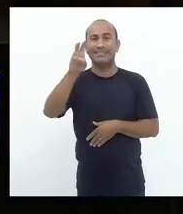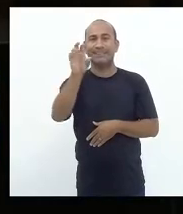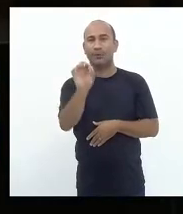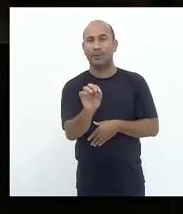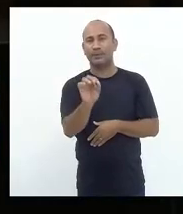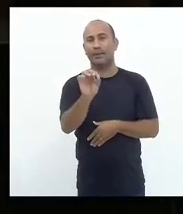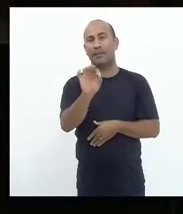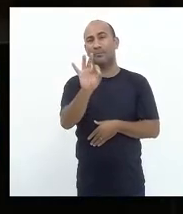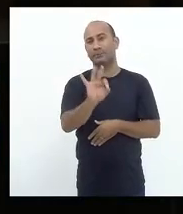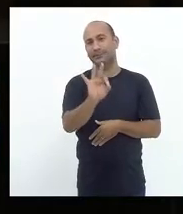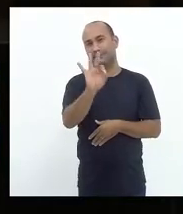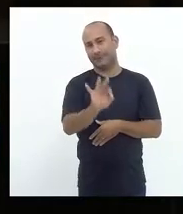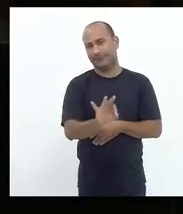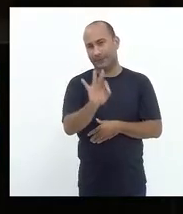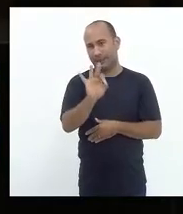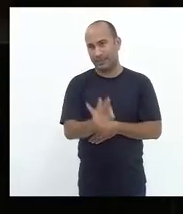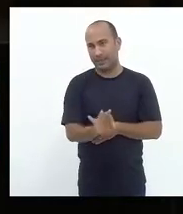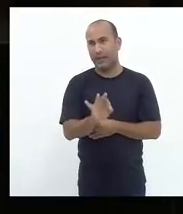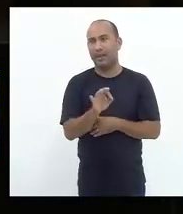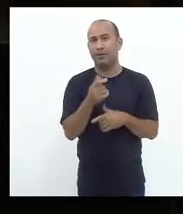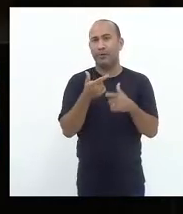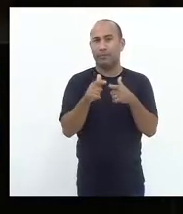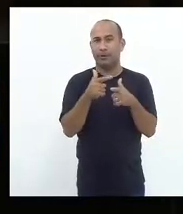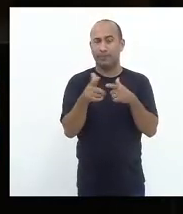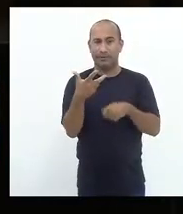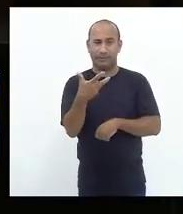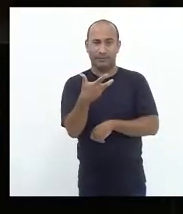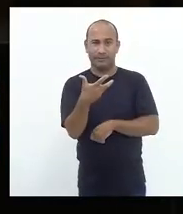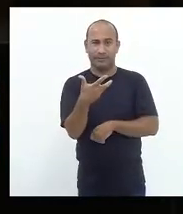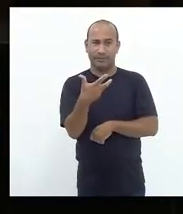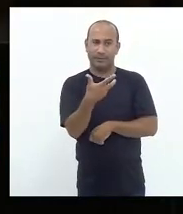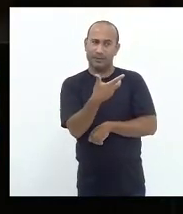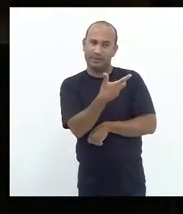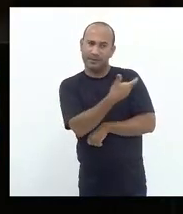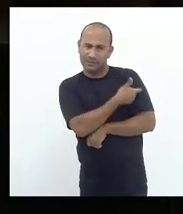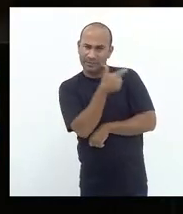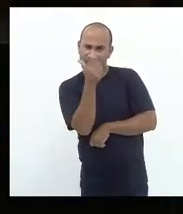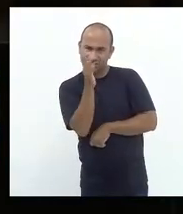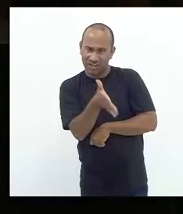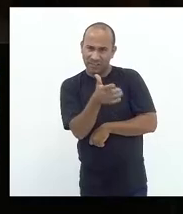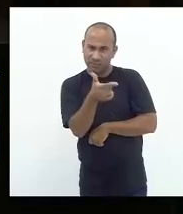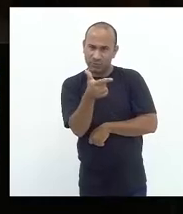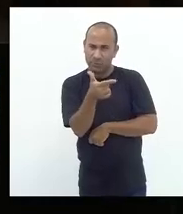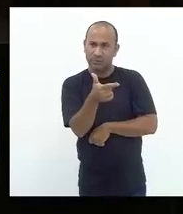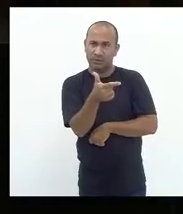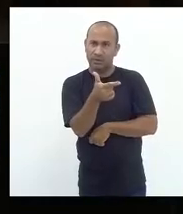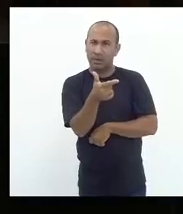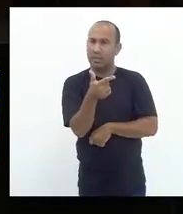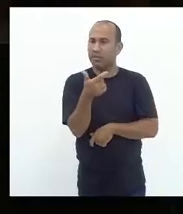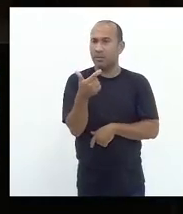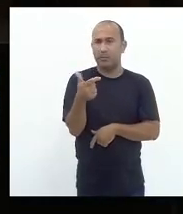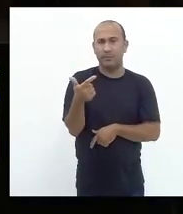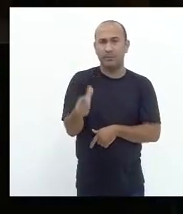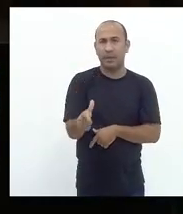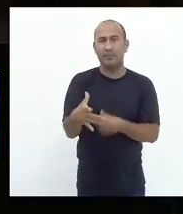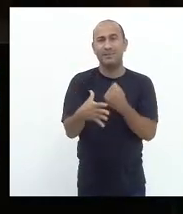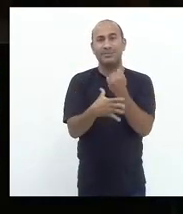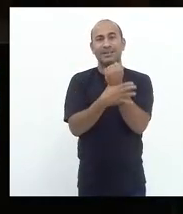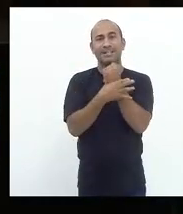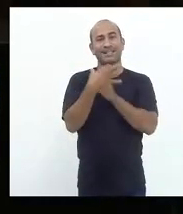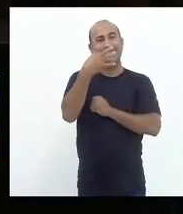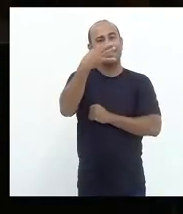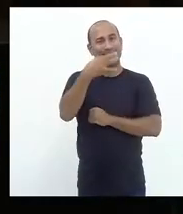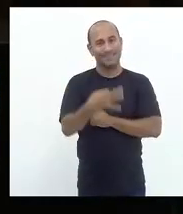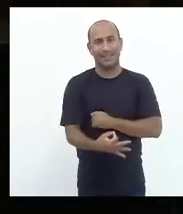50% da mancha vacinal da segunda dose. Ainda não temos uma segurança concreta